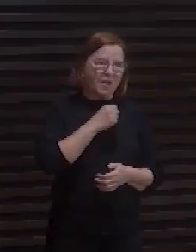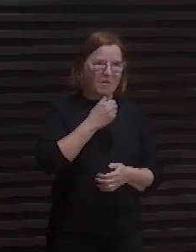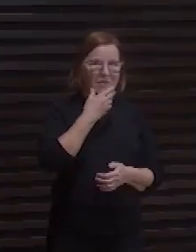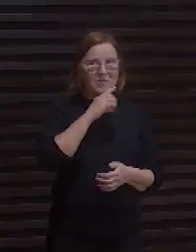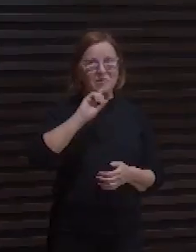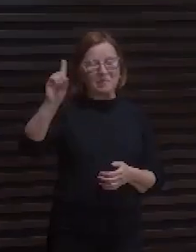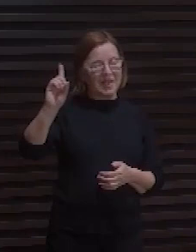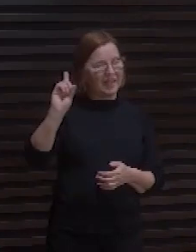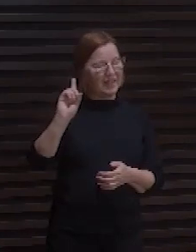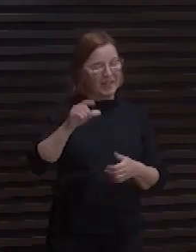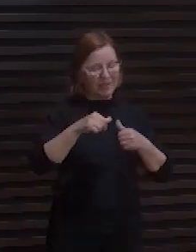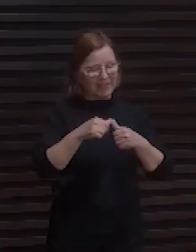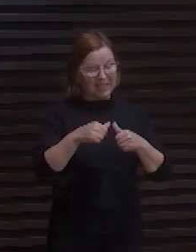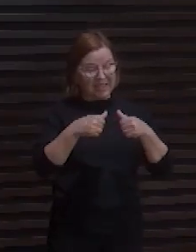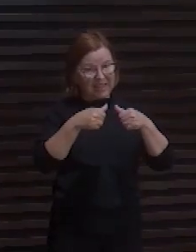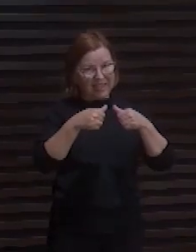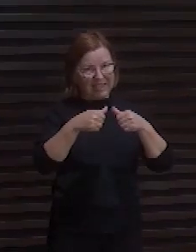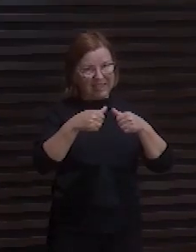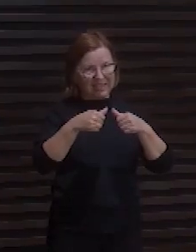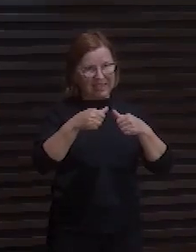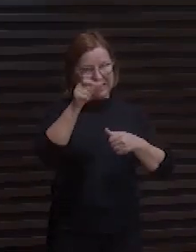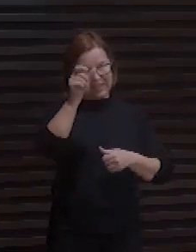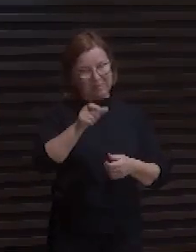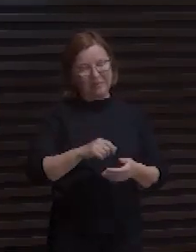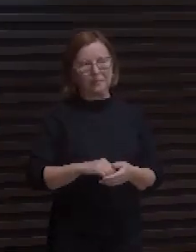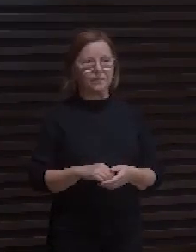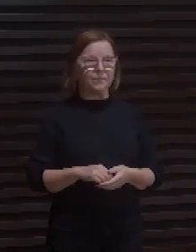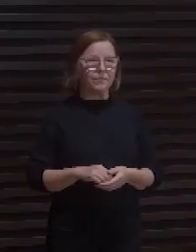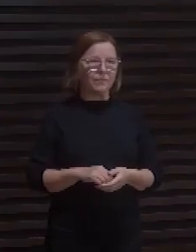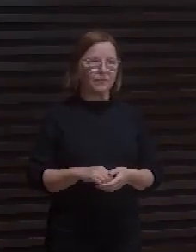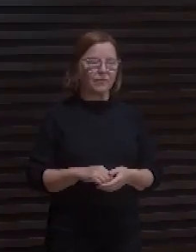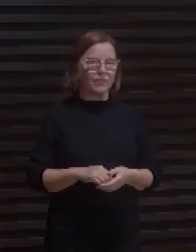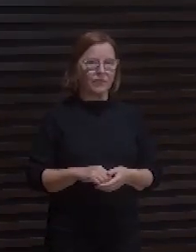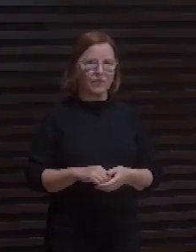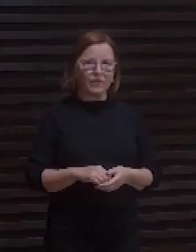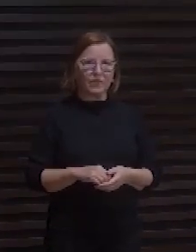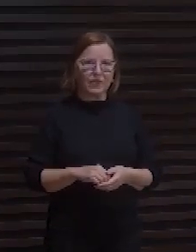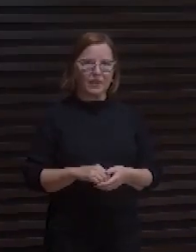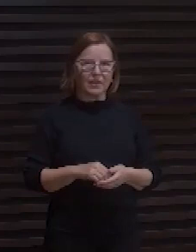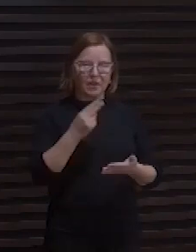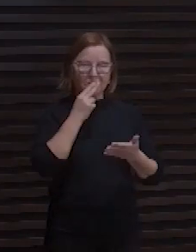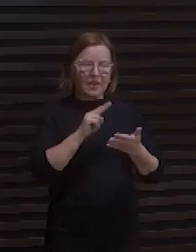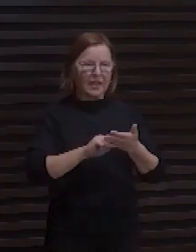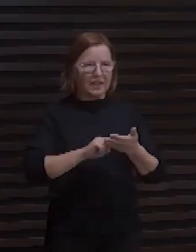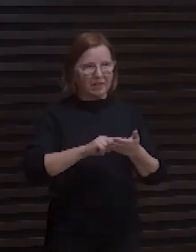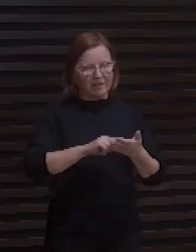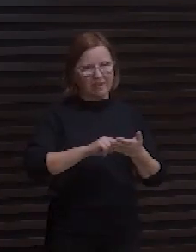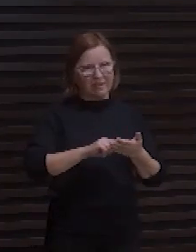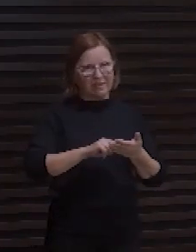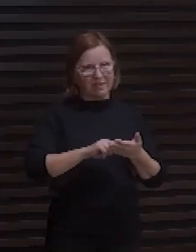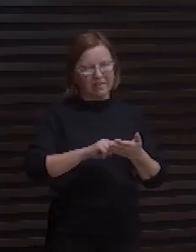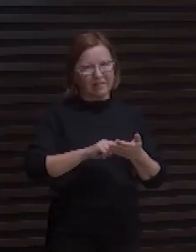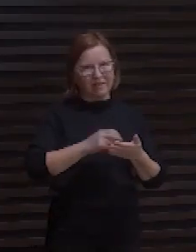clara. No início do capítulo 12 da carta de Paulo aos Romanos, encontramos os dois